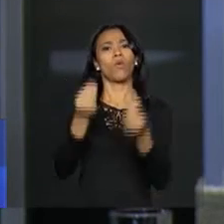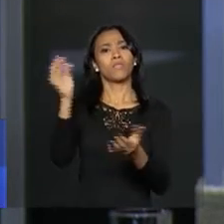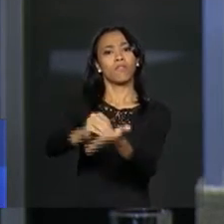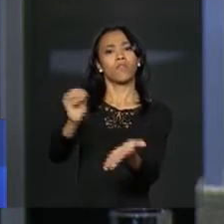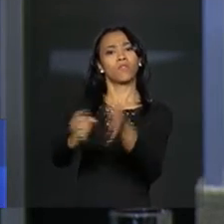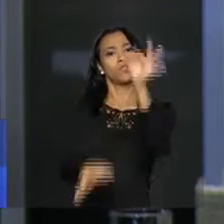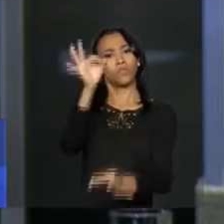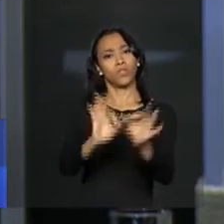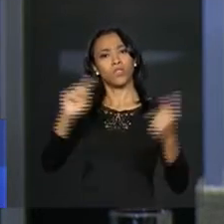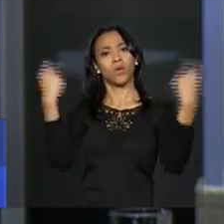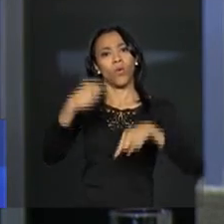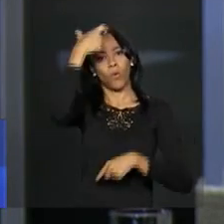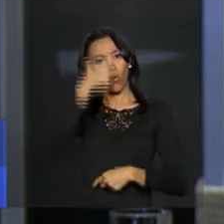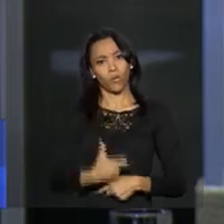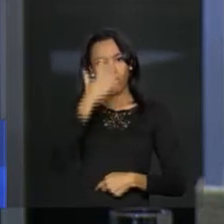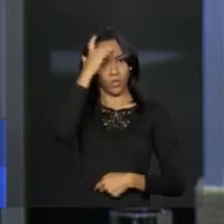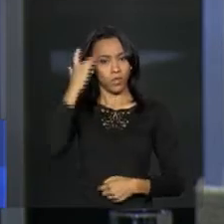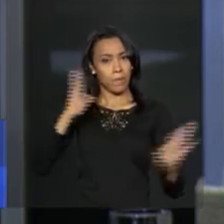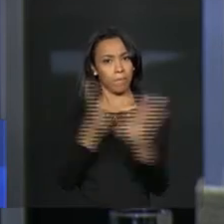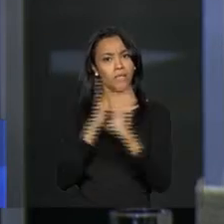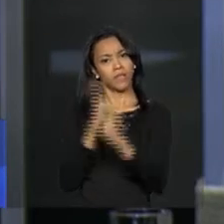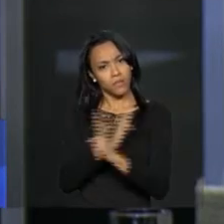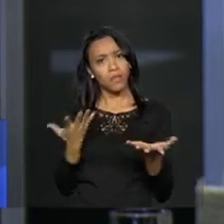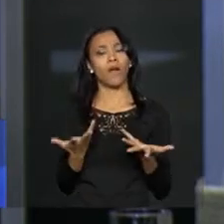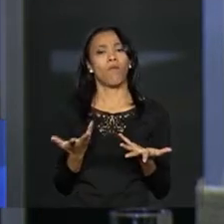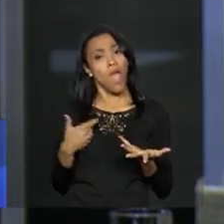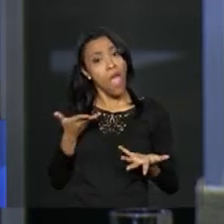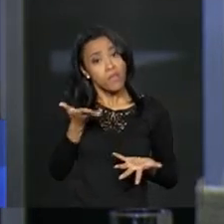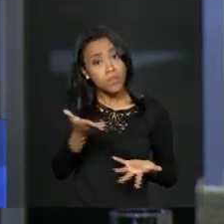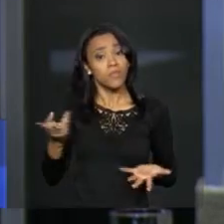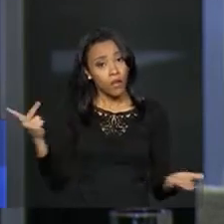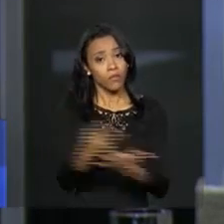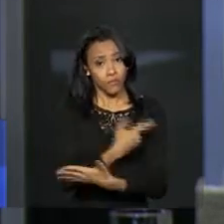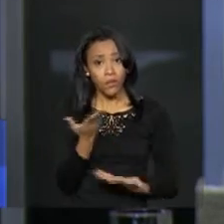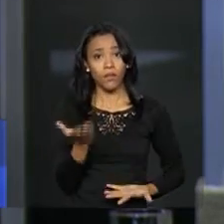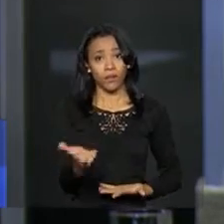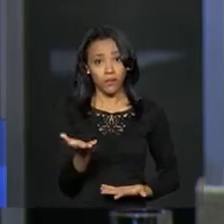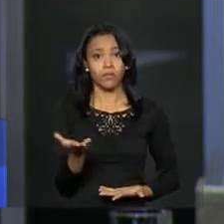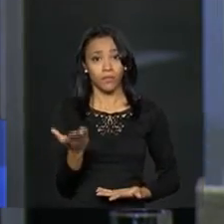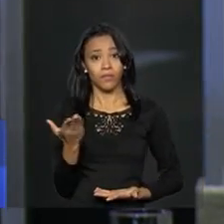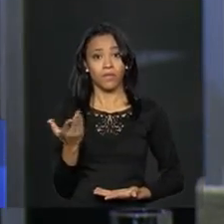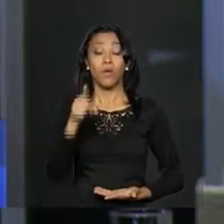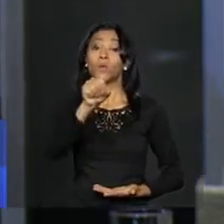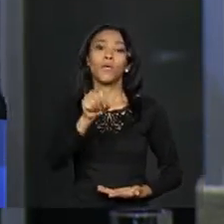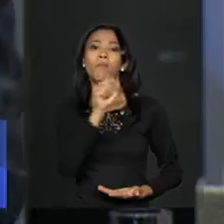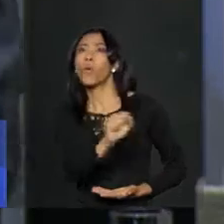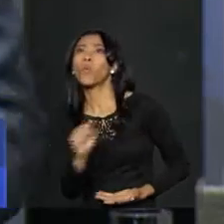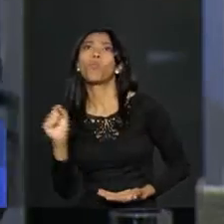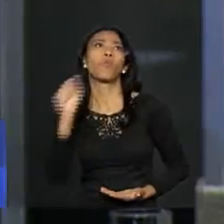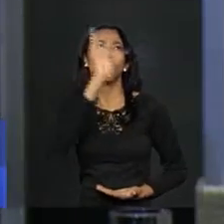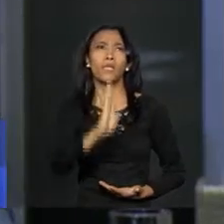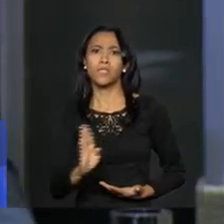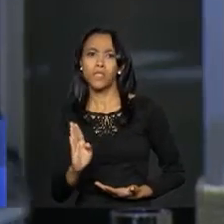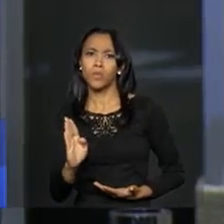humano, essa perseguição que foi feita. É isso que está sendo feito para pagar aos quatro cantos do Brasil que